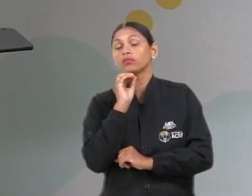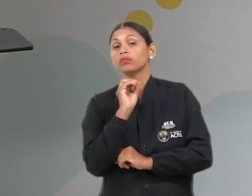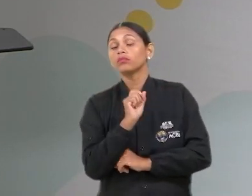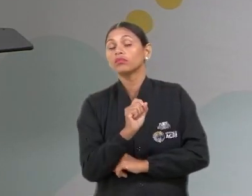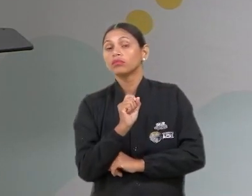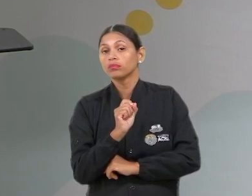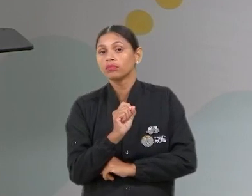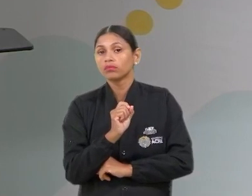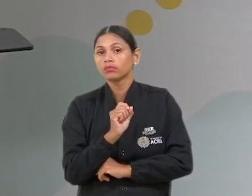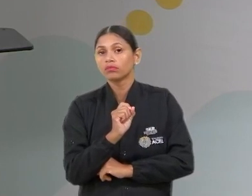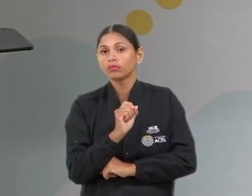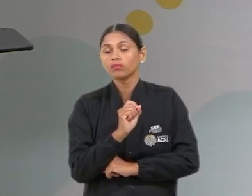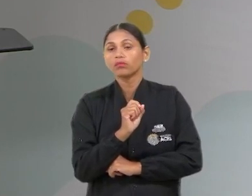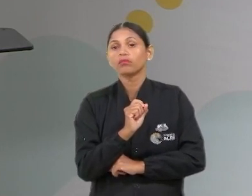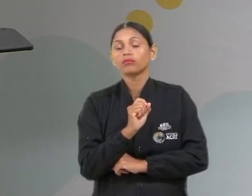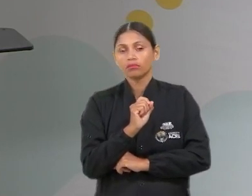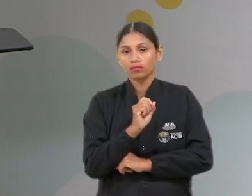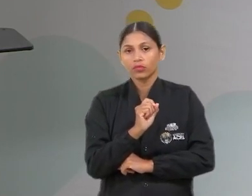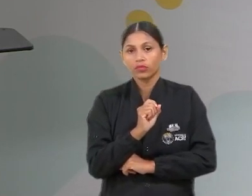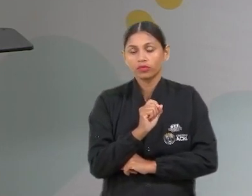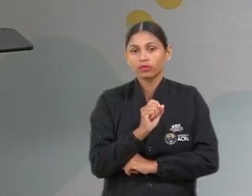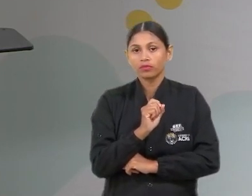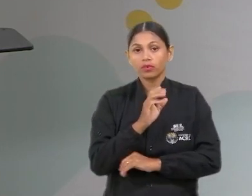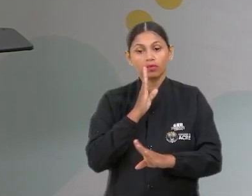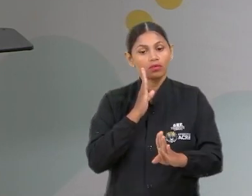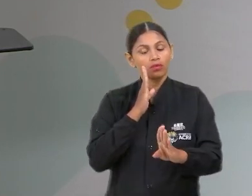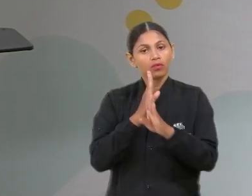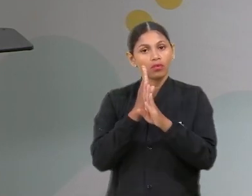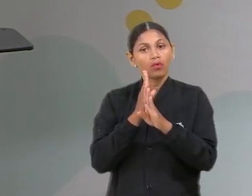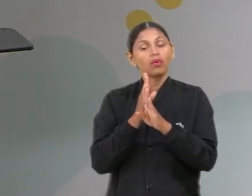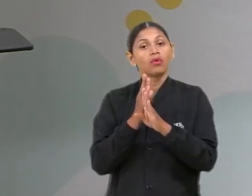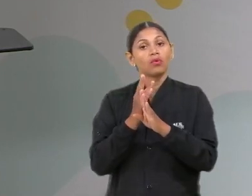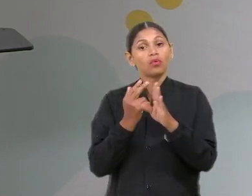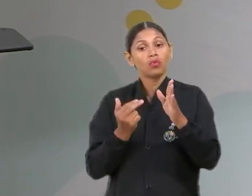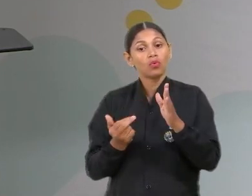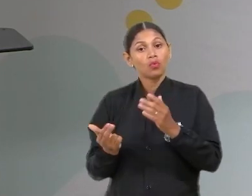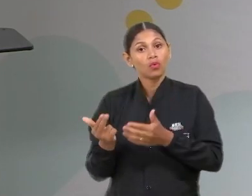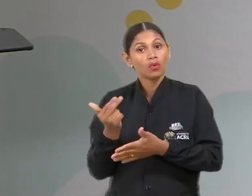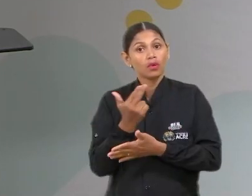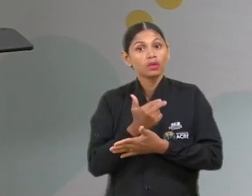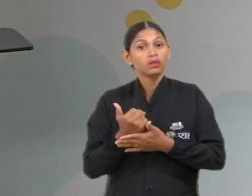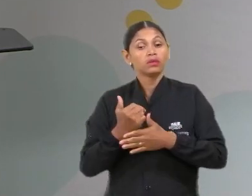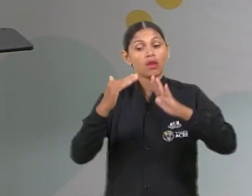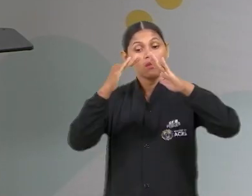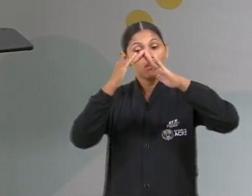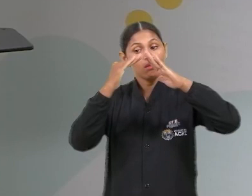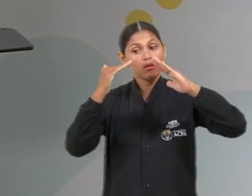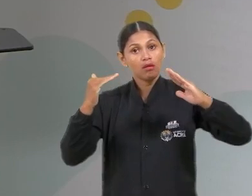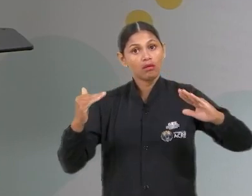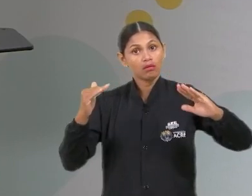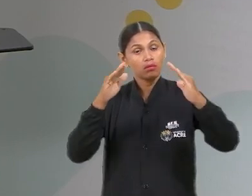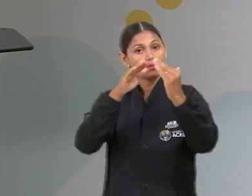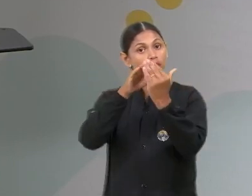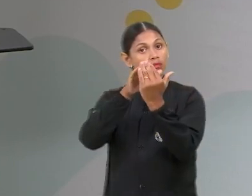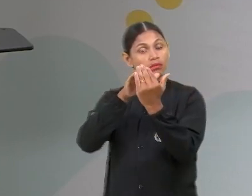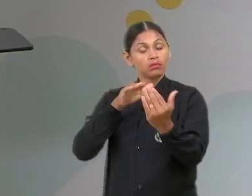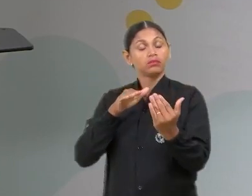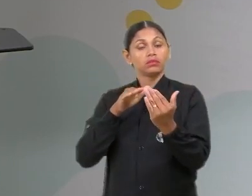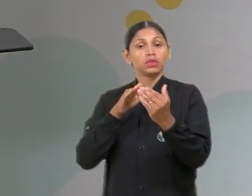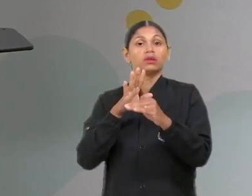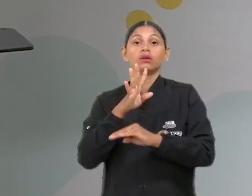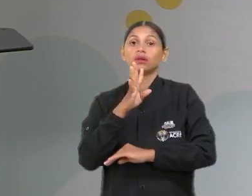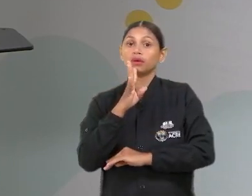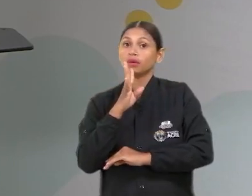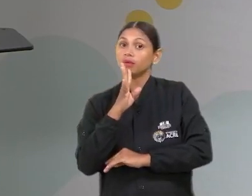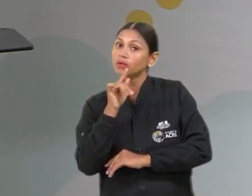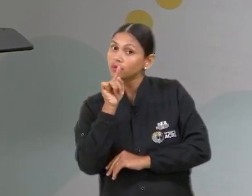definir a figura da pirâmide e a resposta está ligada à geometria plana. Então, vamos ver o que vocês conhecem de figuras planas,